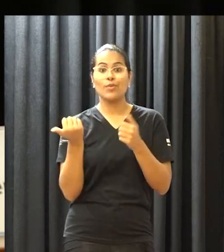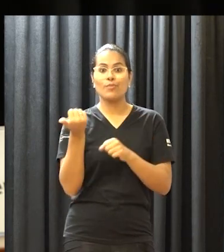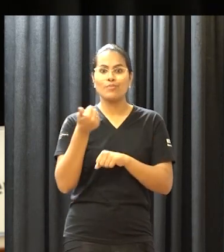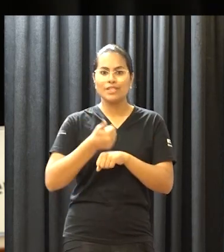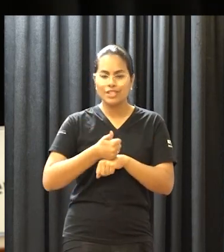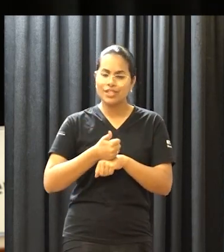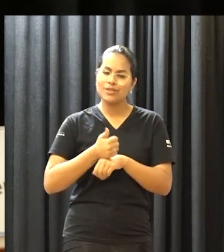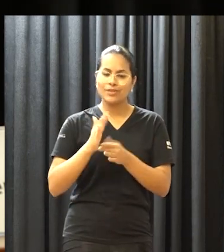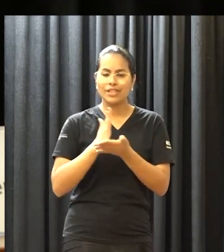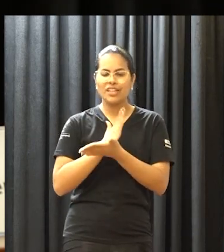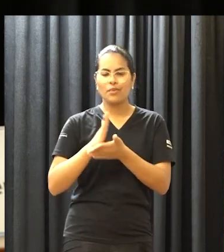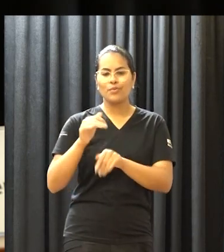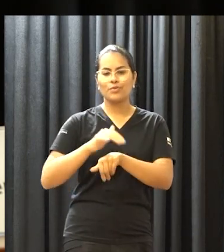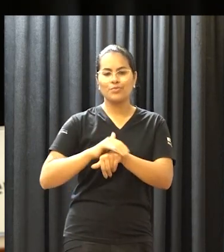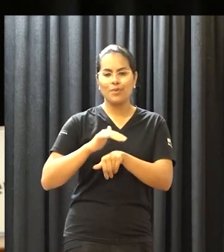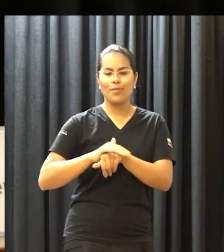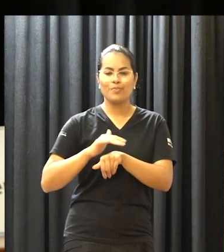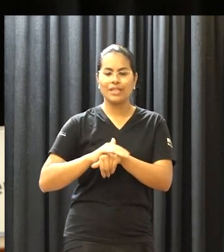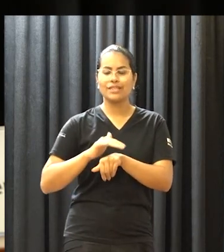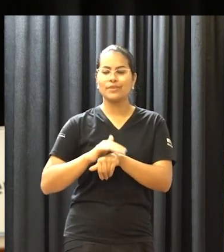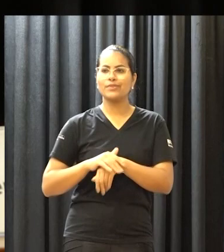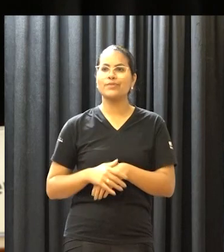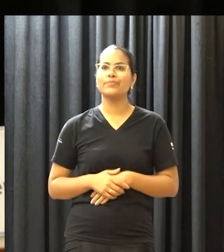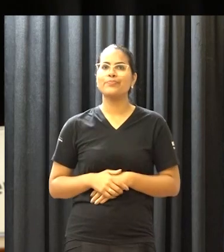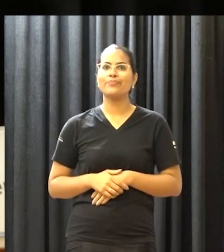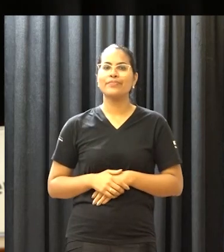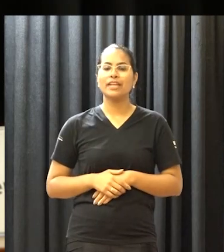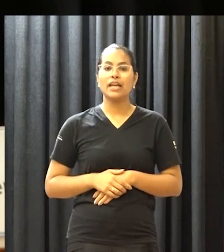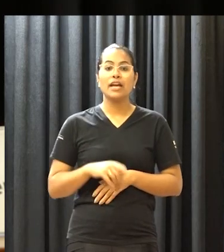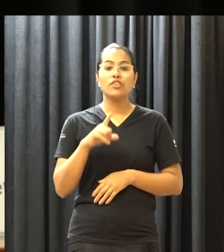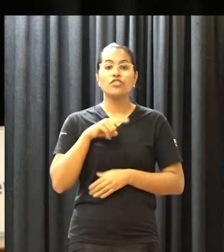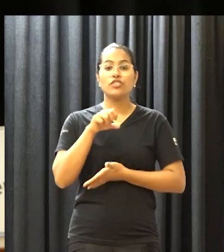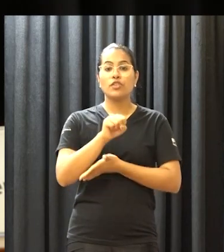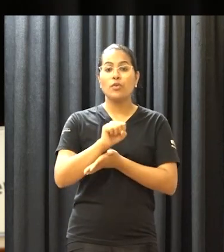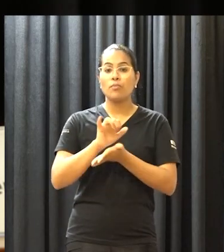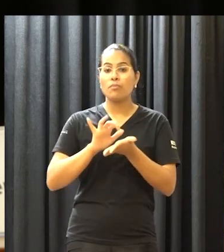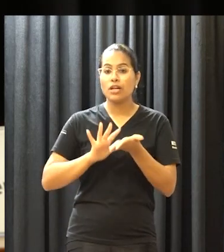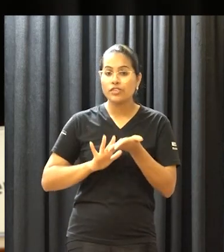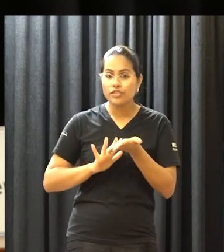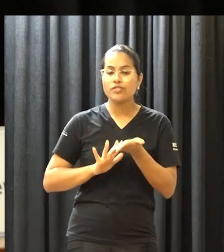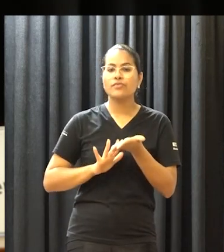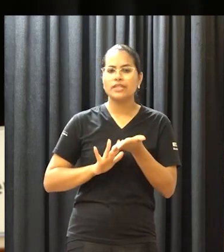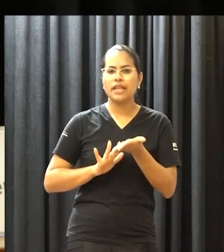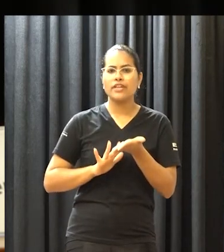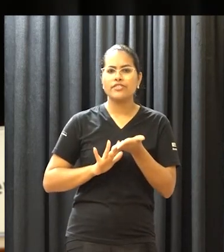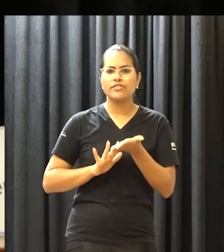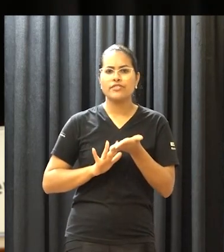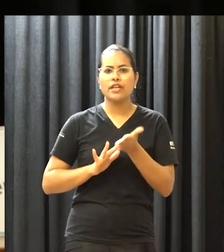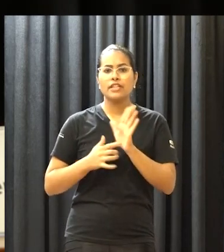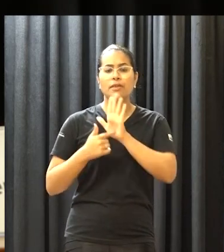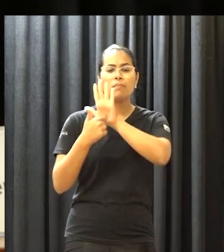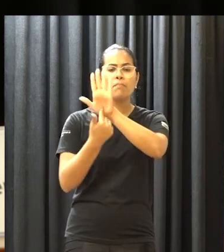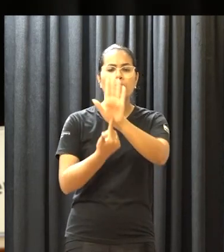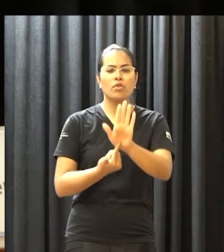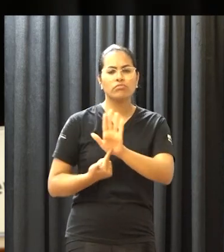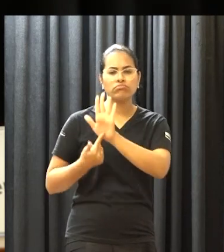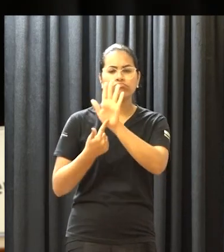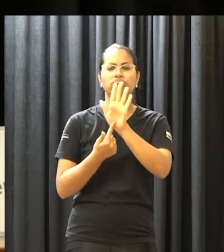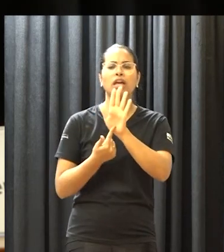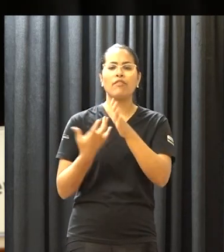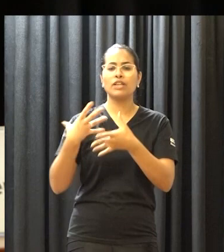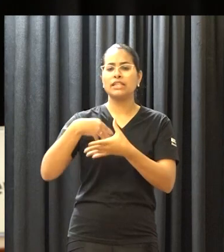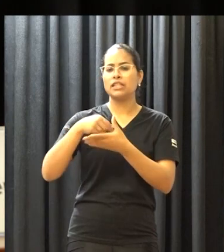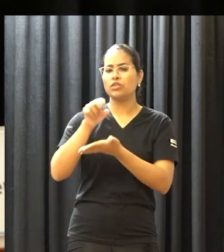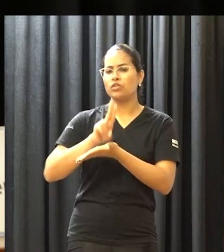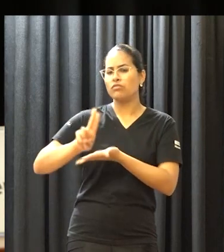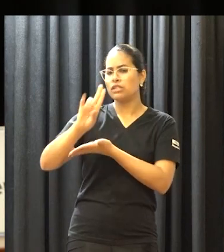alguns momentos, né, faziam uma atividade de levantamento de barreiras na universidade. Né,